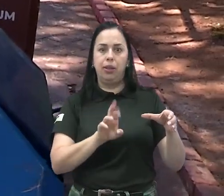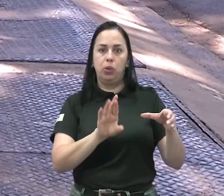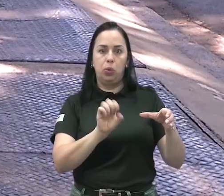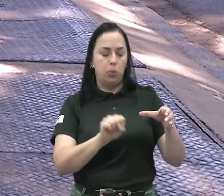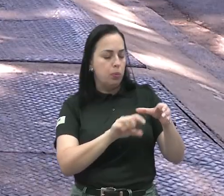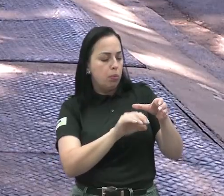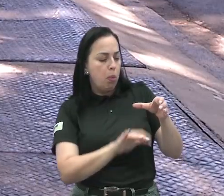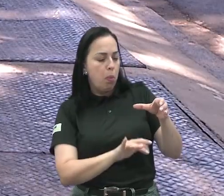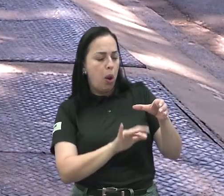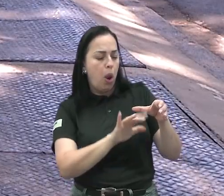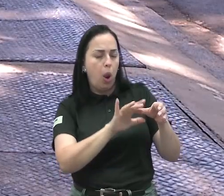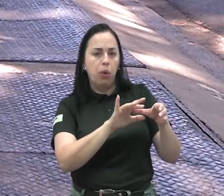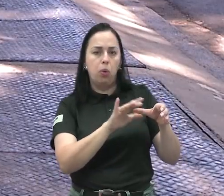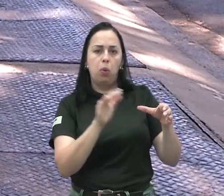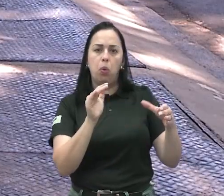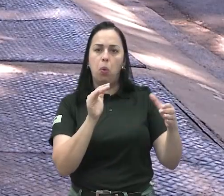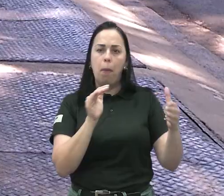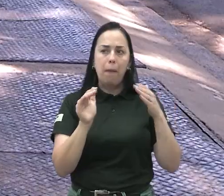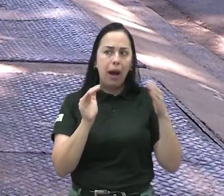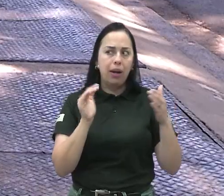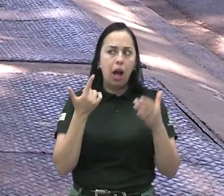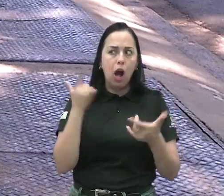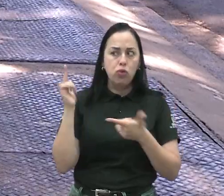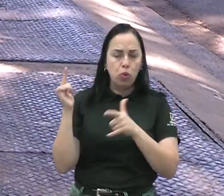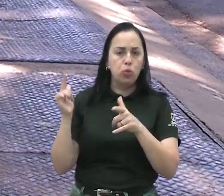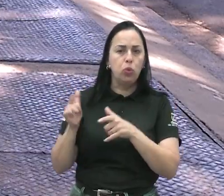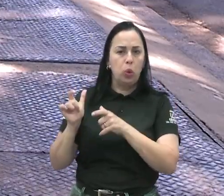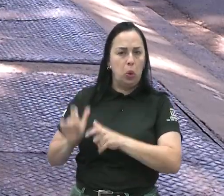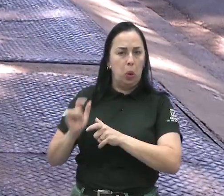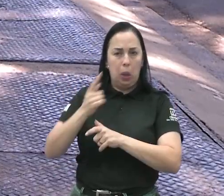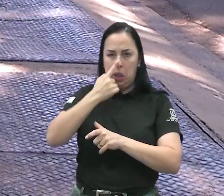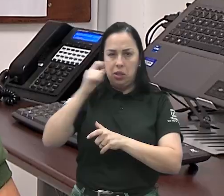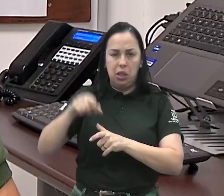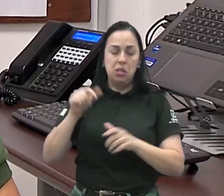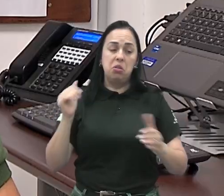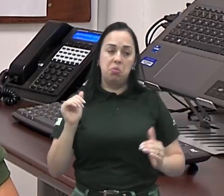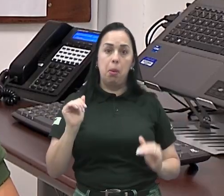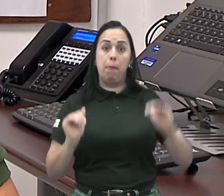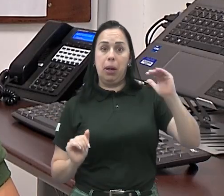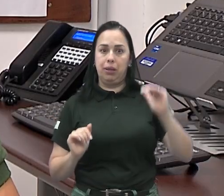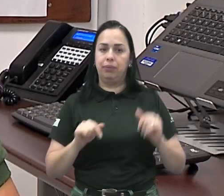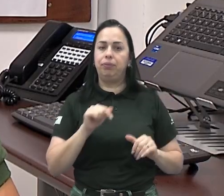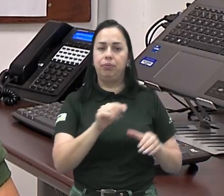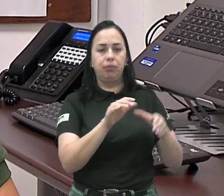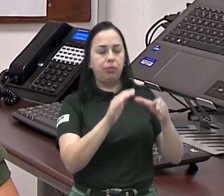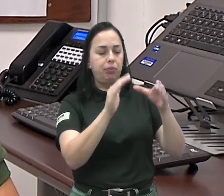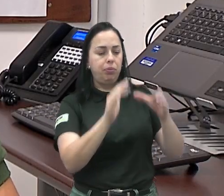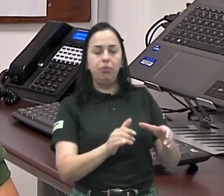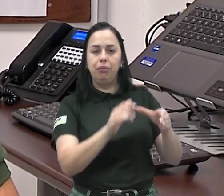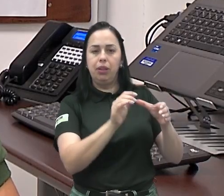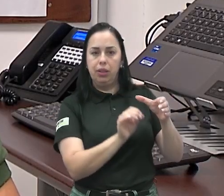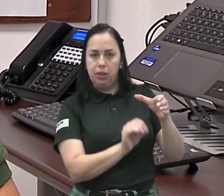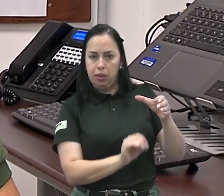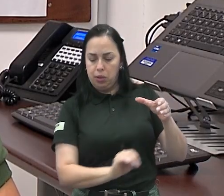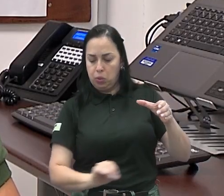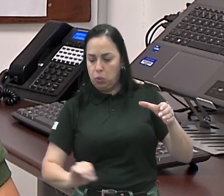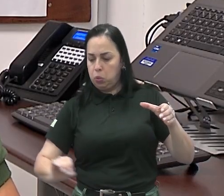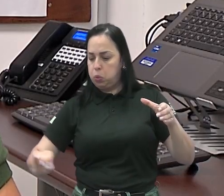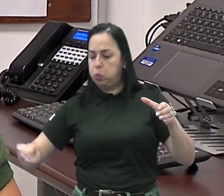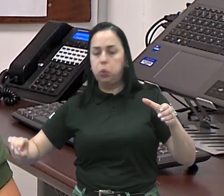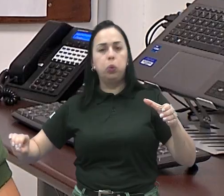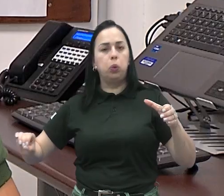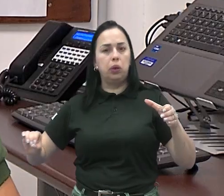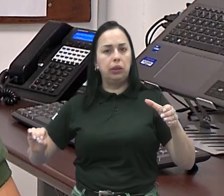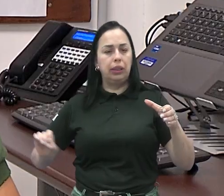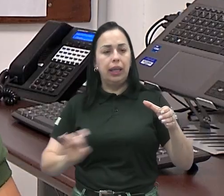cúbicos, volume bem superior às lixeiras comuns. Nós estamos falando de contentores subterrâneos com